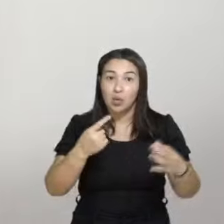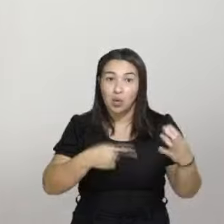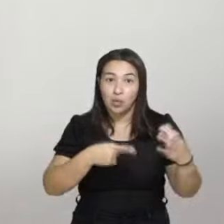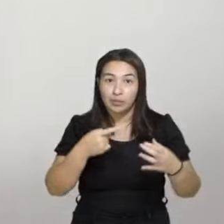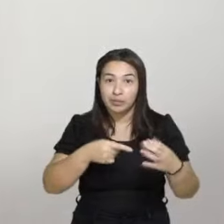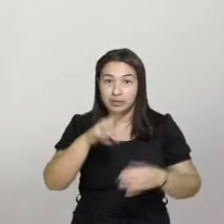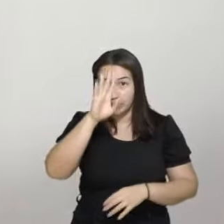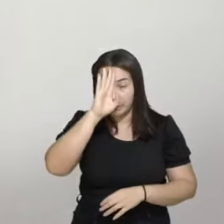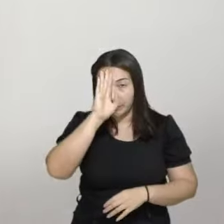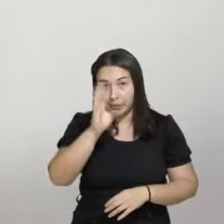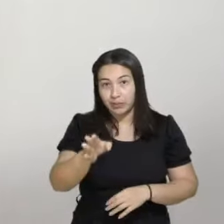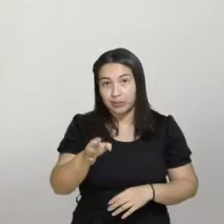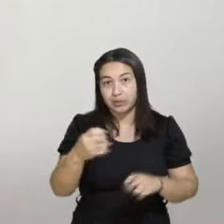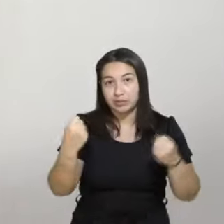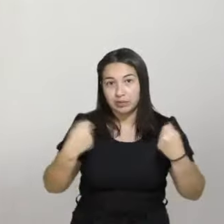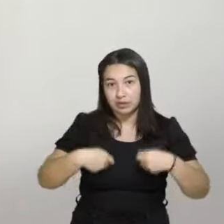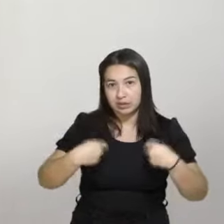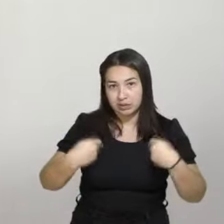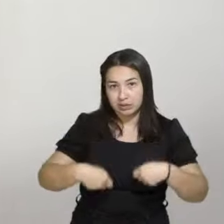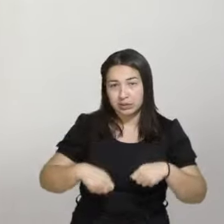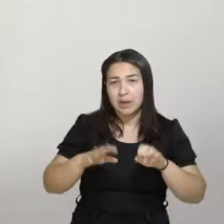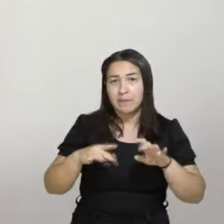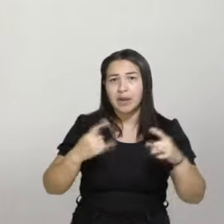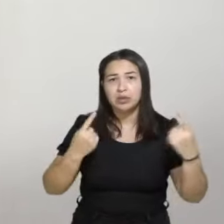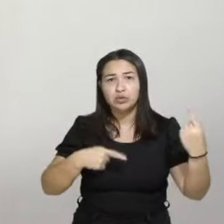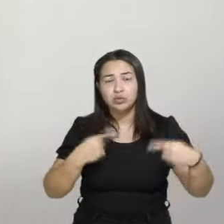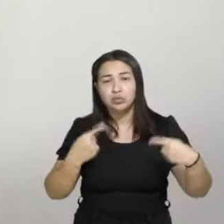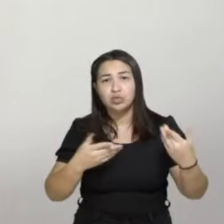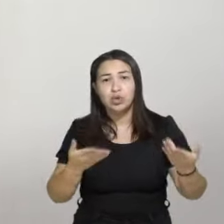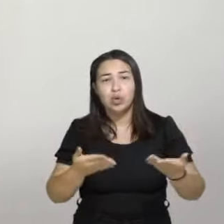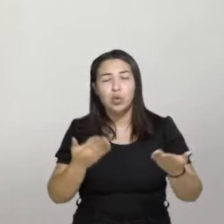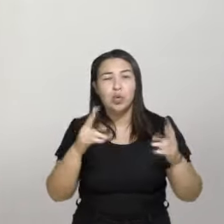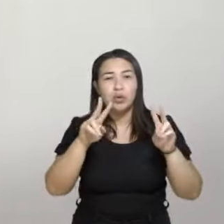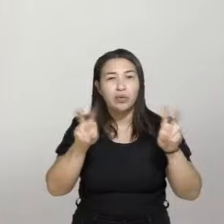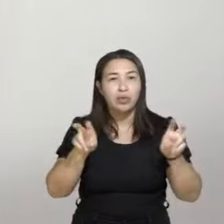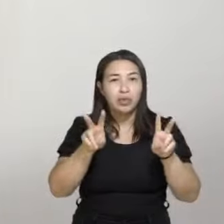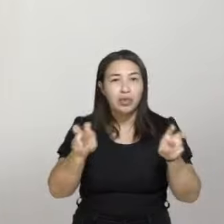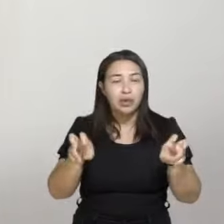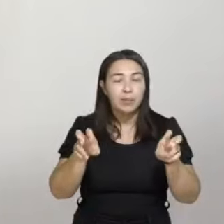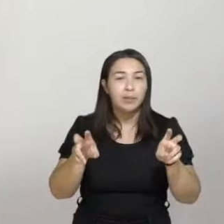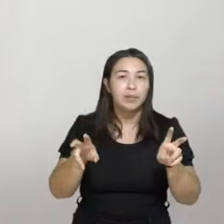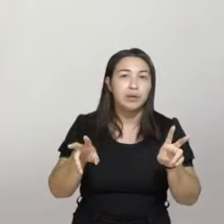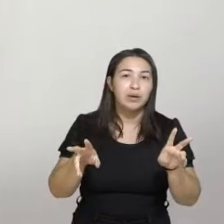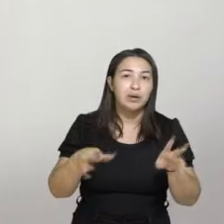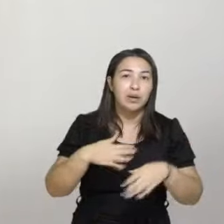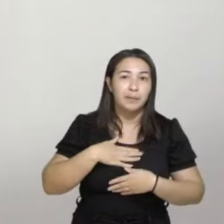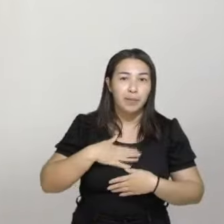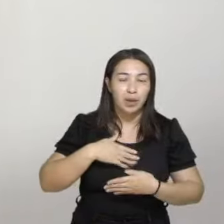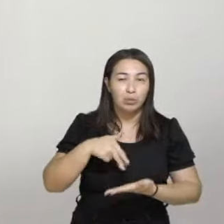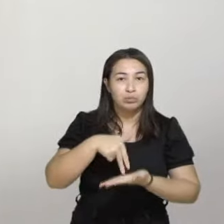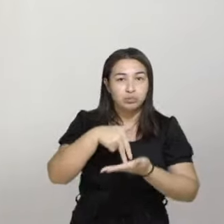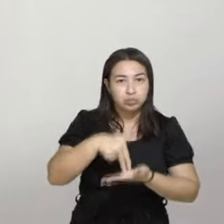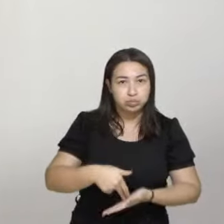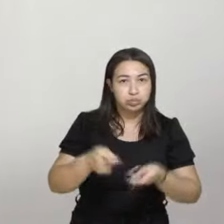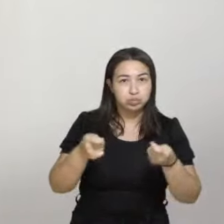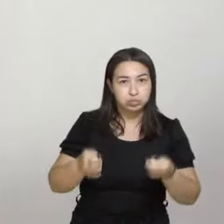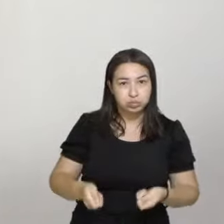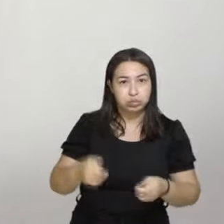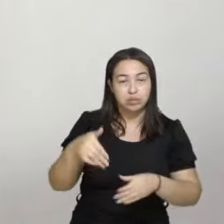tramitação, mas eu não tinha como não vir discutir a matéria, até para pautar a minha posição na